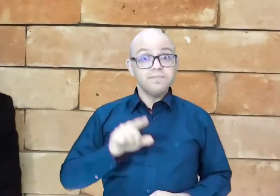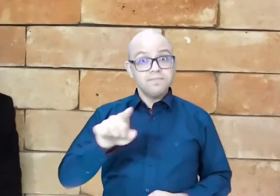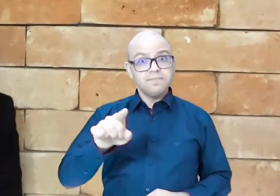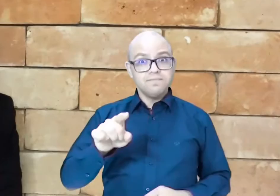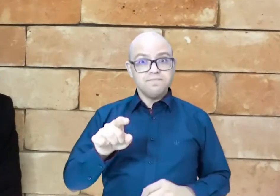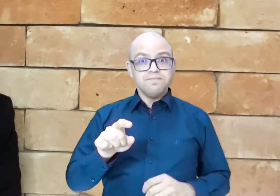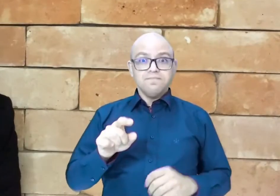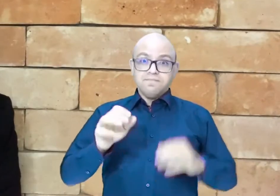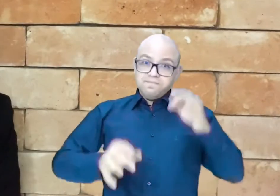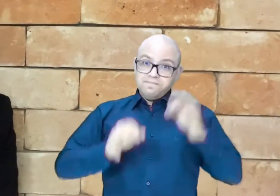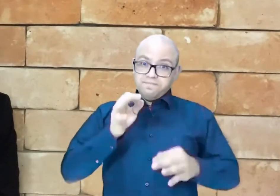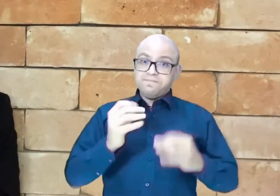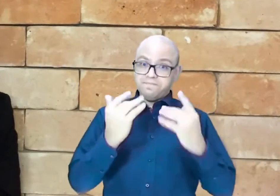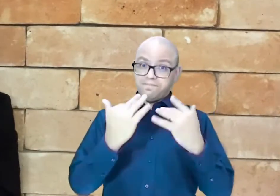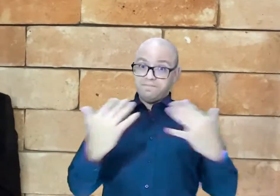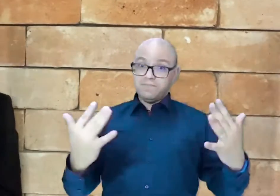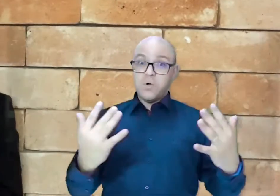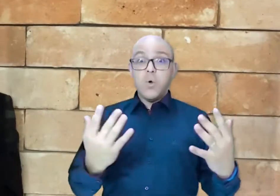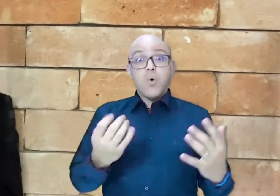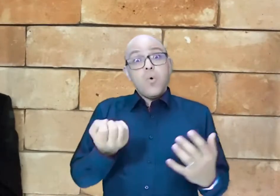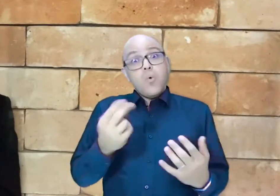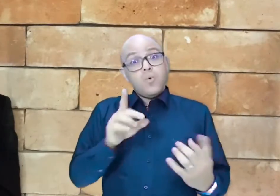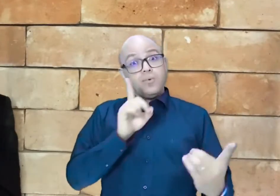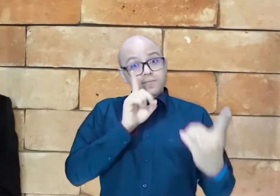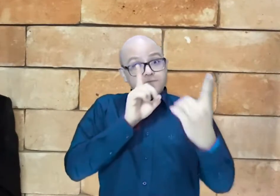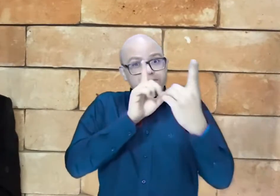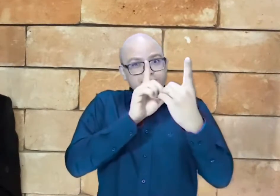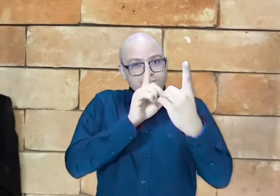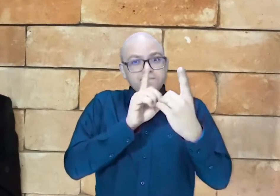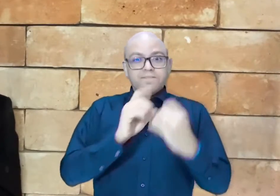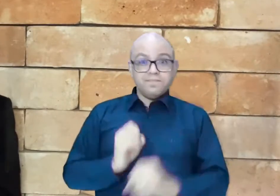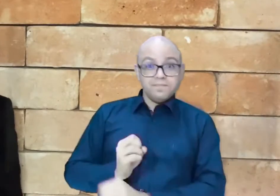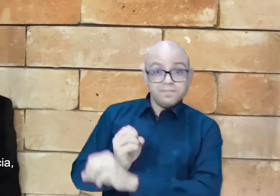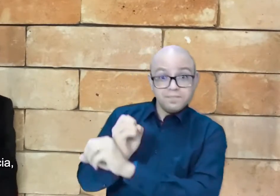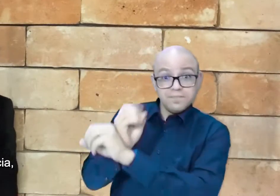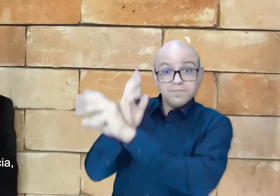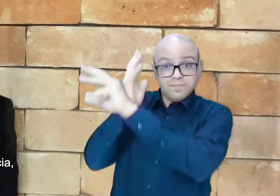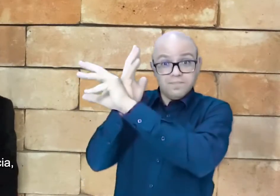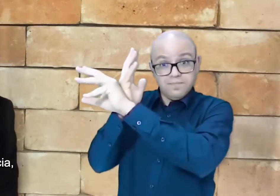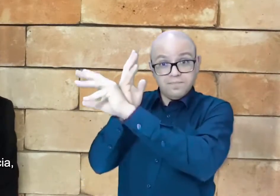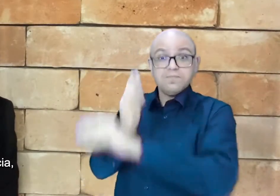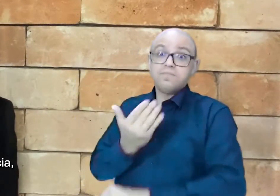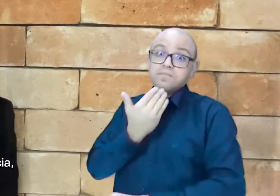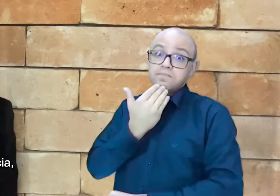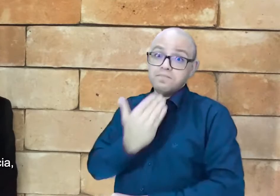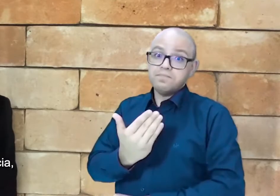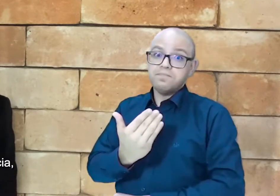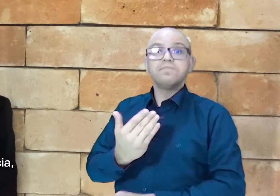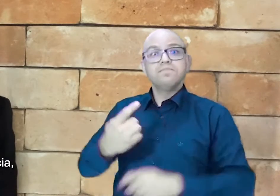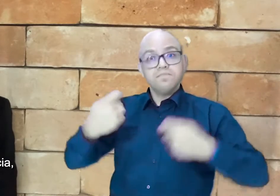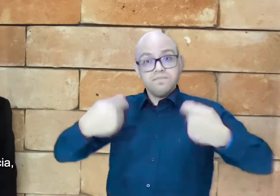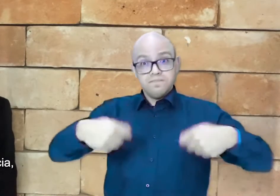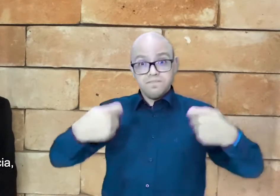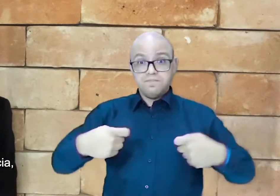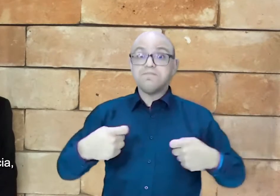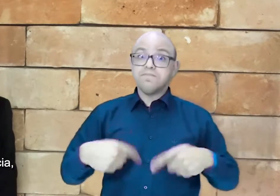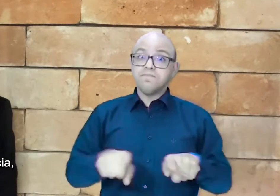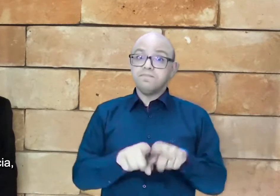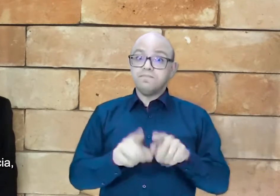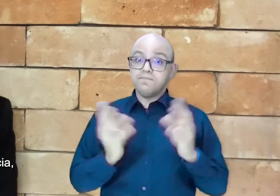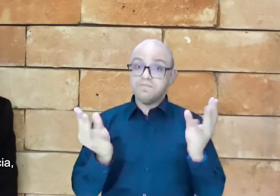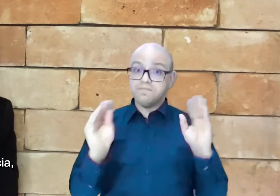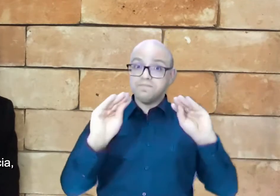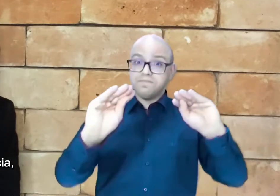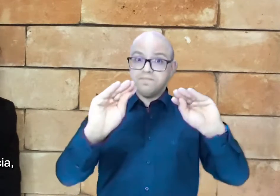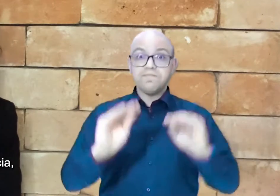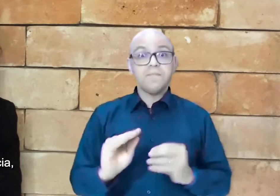Nos casos em que a audiência ou atendimento se derem por meio de videoconferência, a solicitação deve